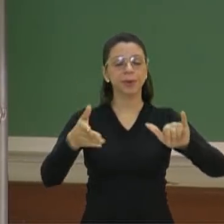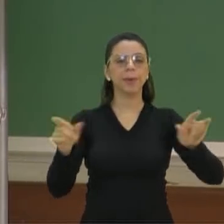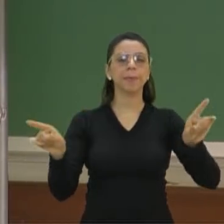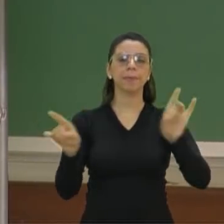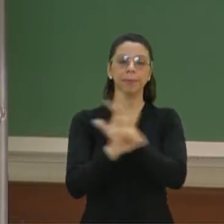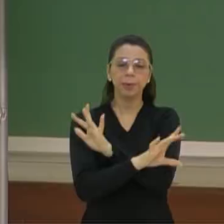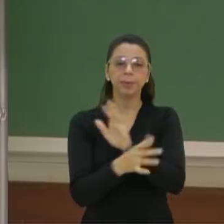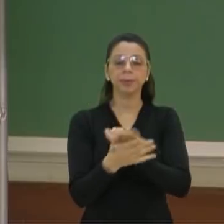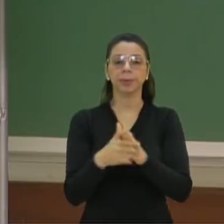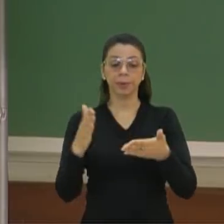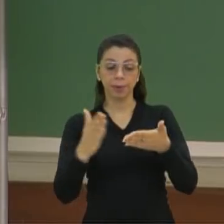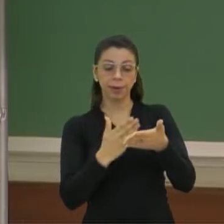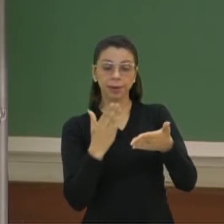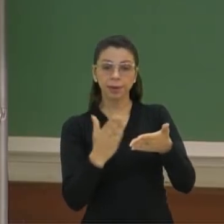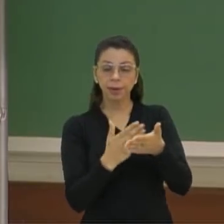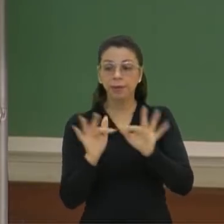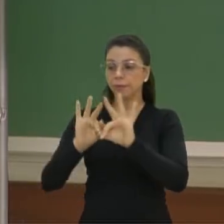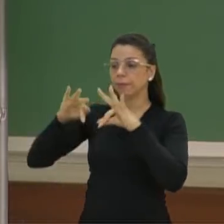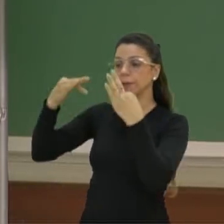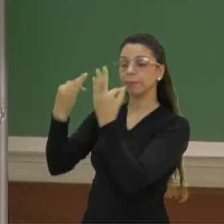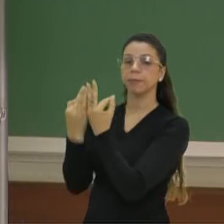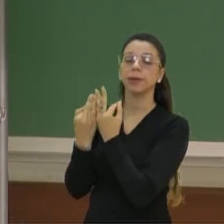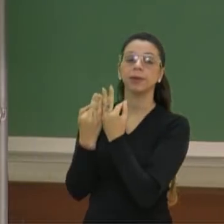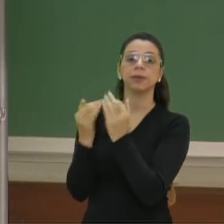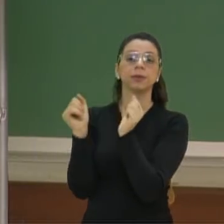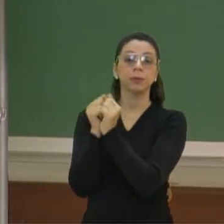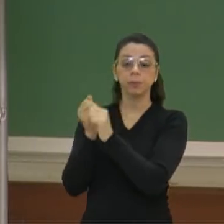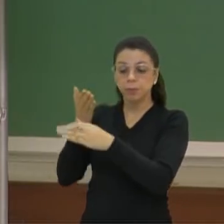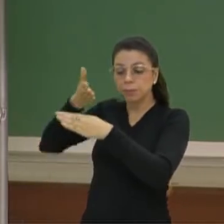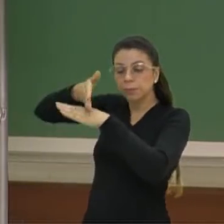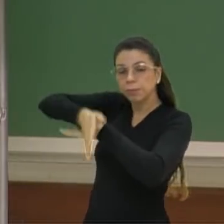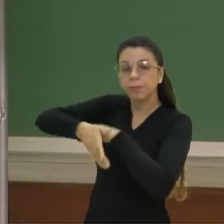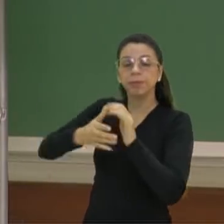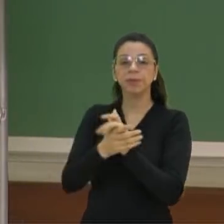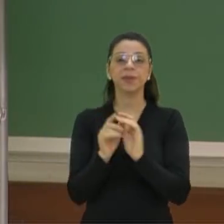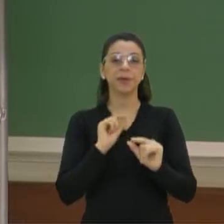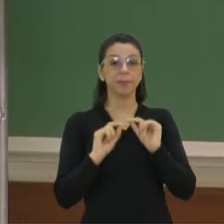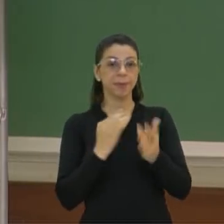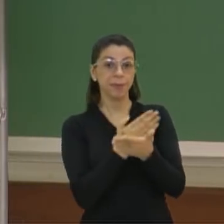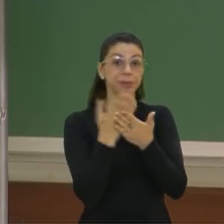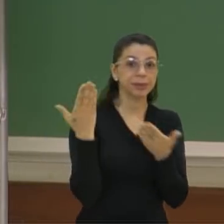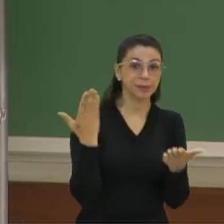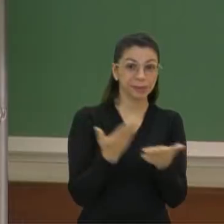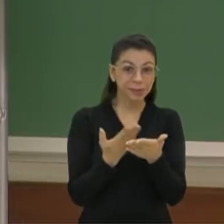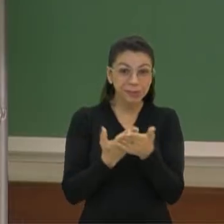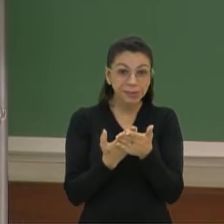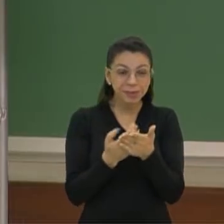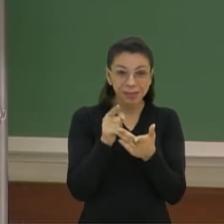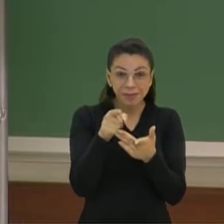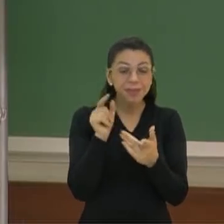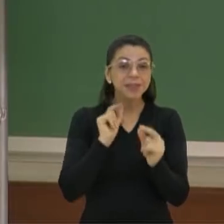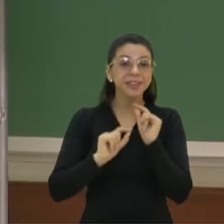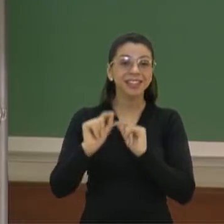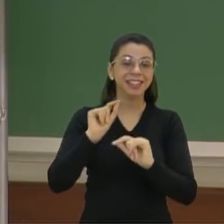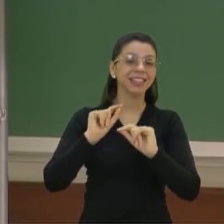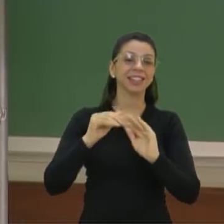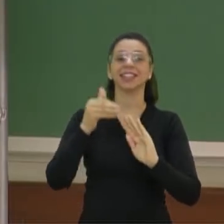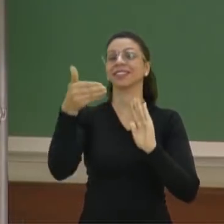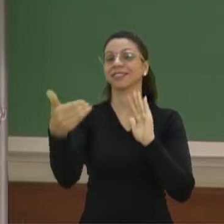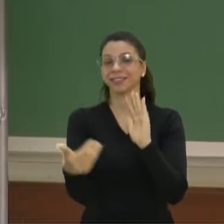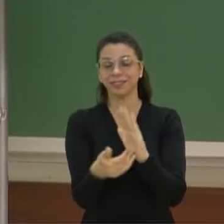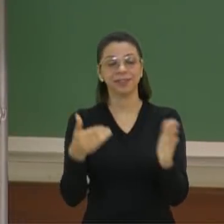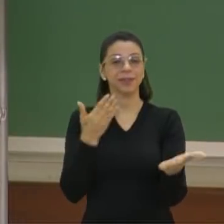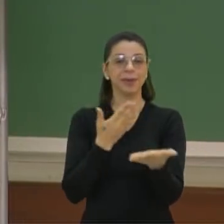caderno na mão, família junto participando, nós vamos para a nossa aula de hoje. E você lembra que toda vez que